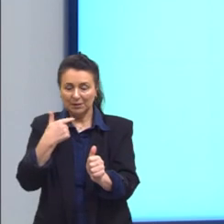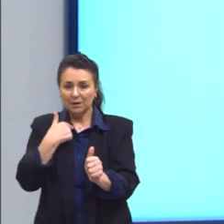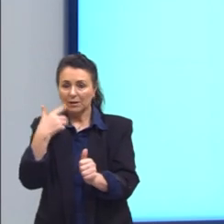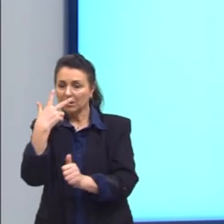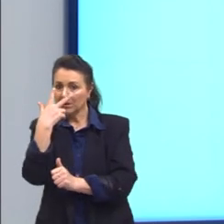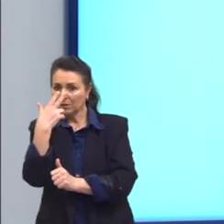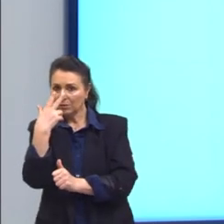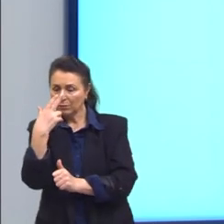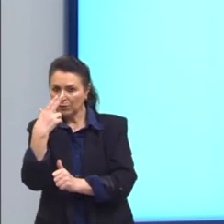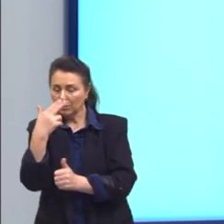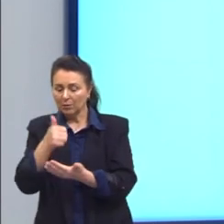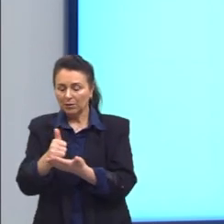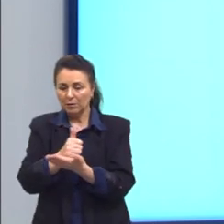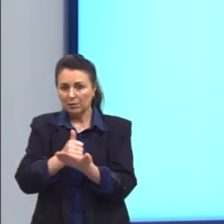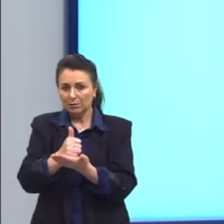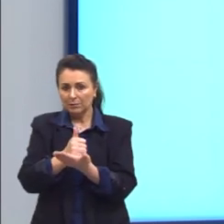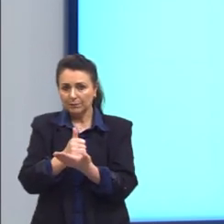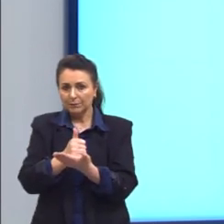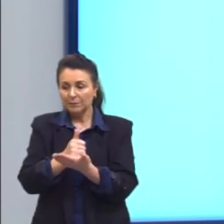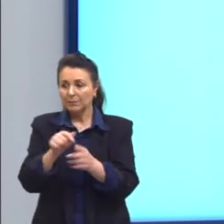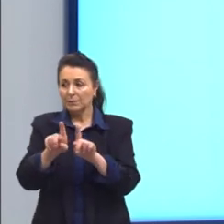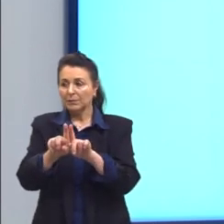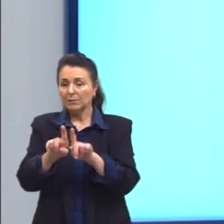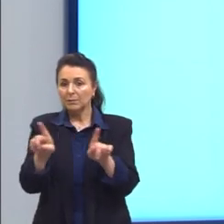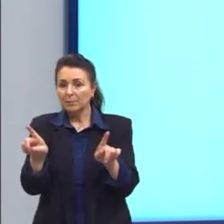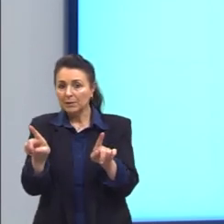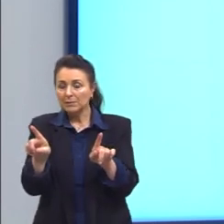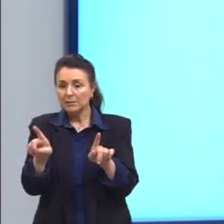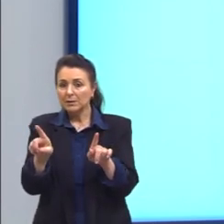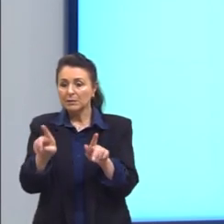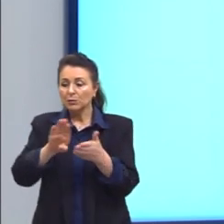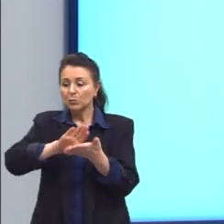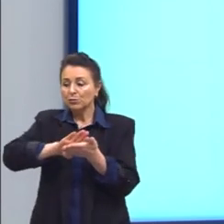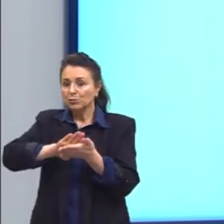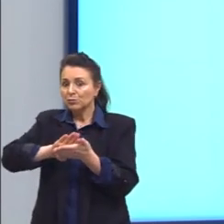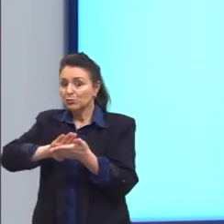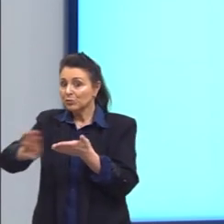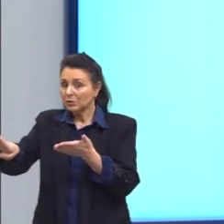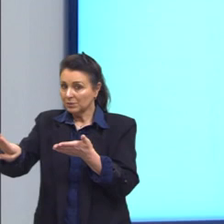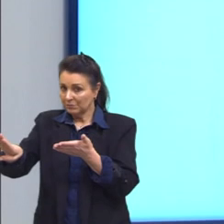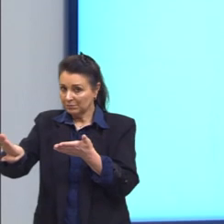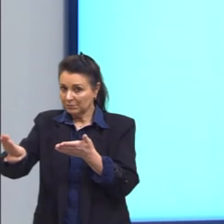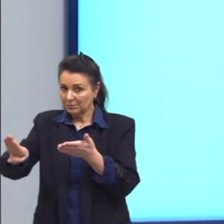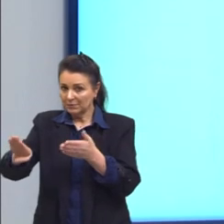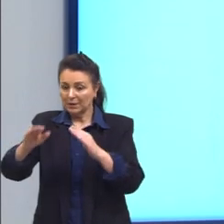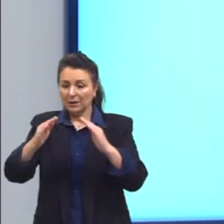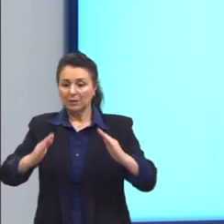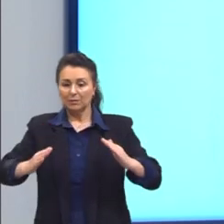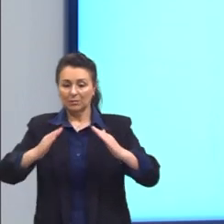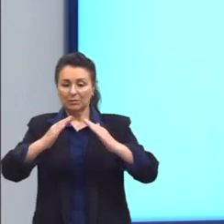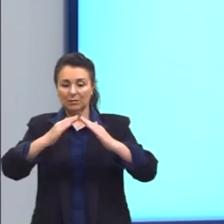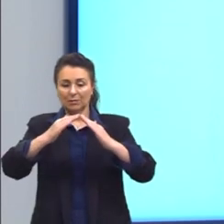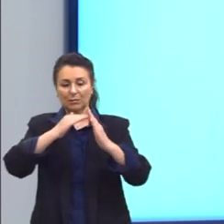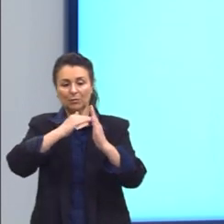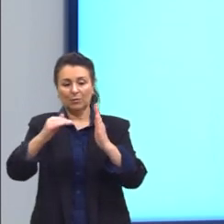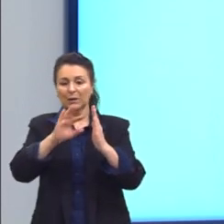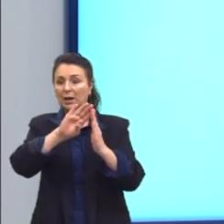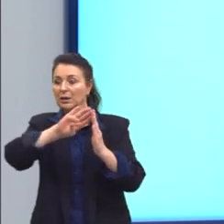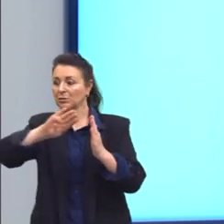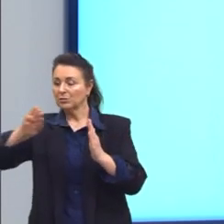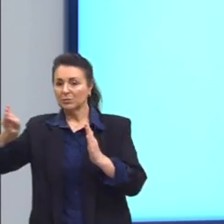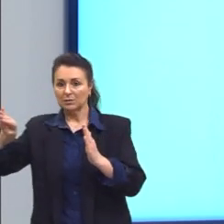semelhante a nossa base Porém se não se retirarmos essa tampa a parte superior do corte